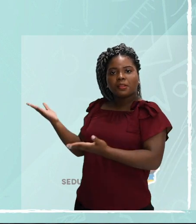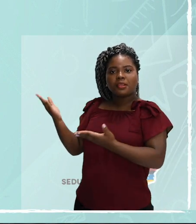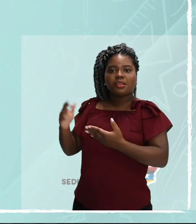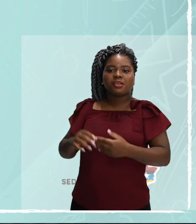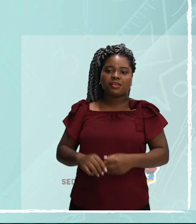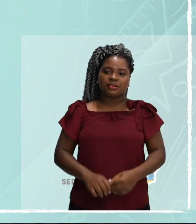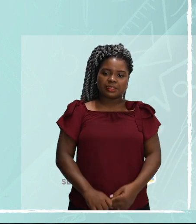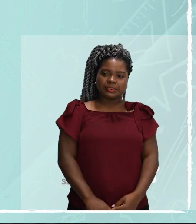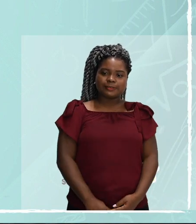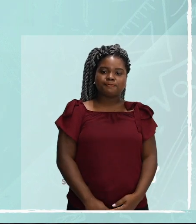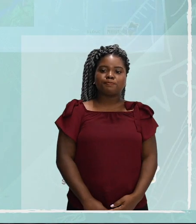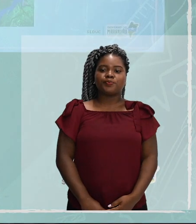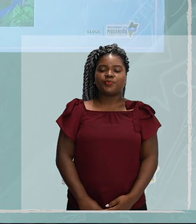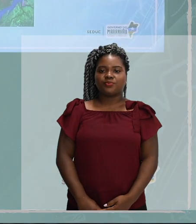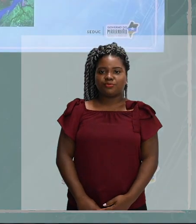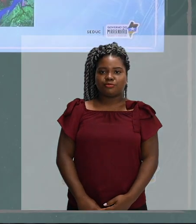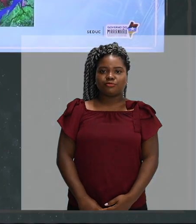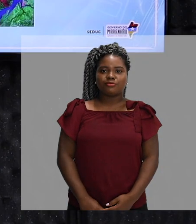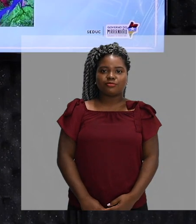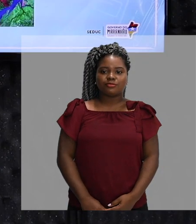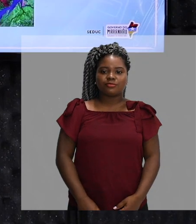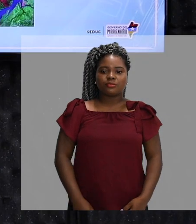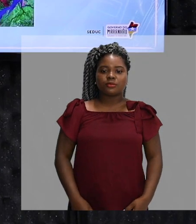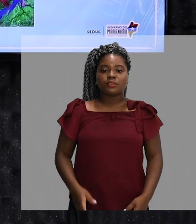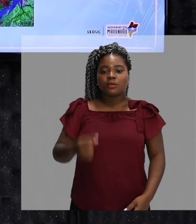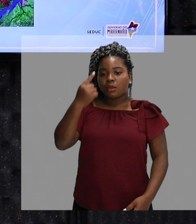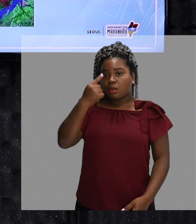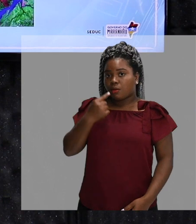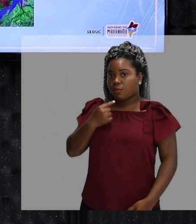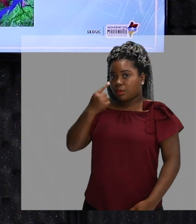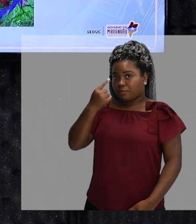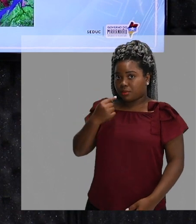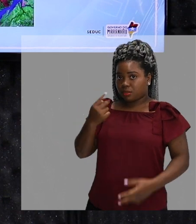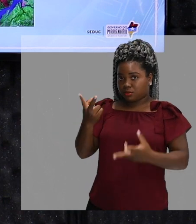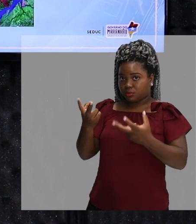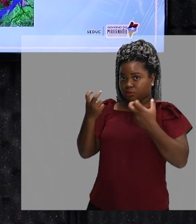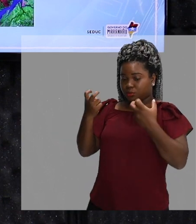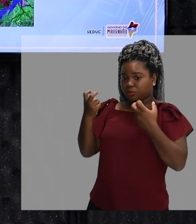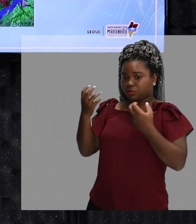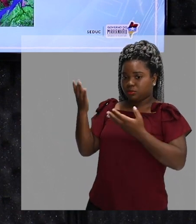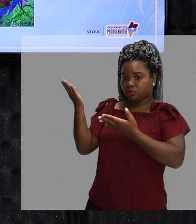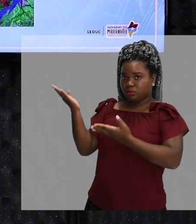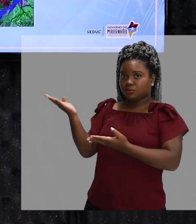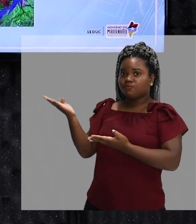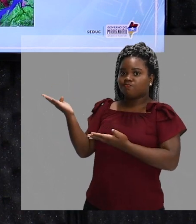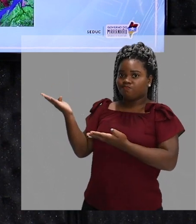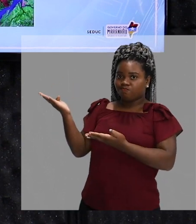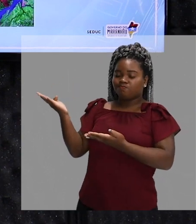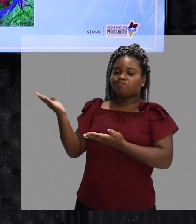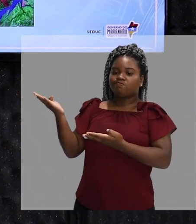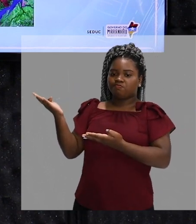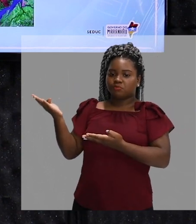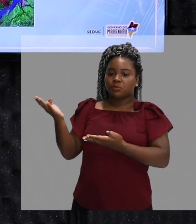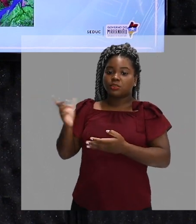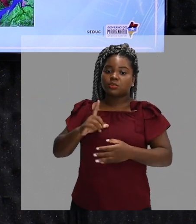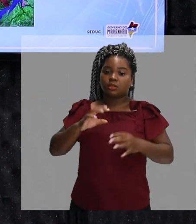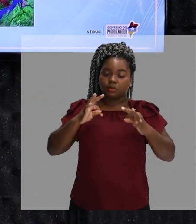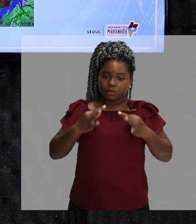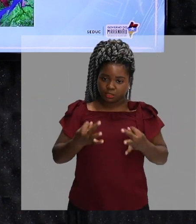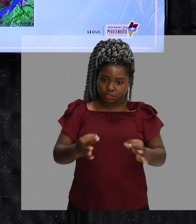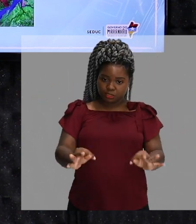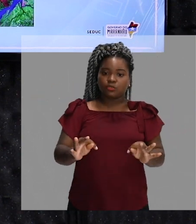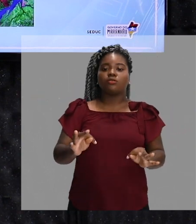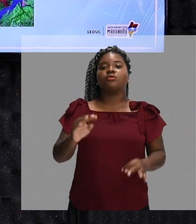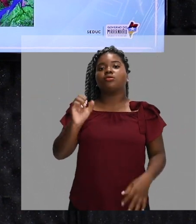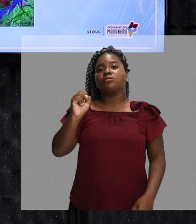agrícolas com dados de deficiência hídrica. Então, aqui eu tenho uma imagem produzida a partir da tecnologia de